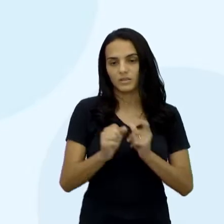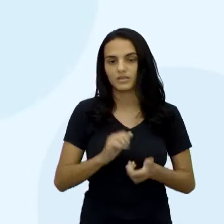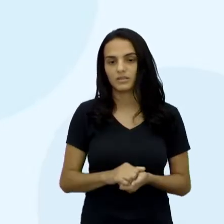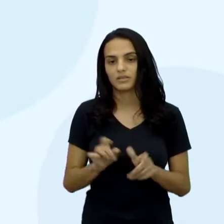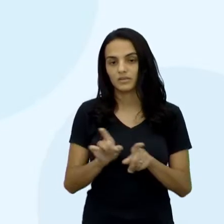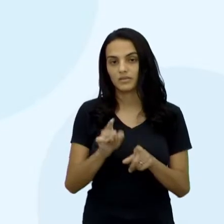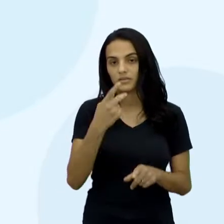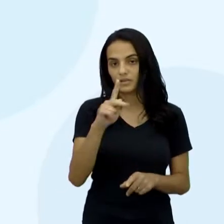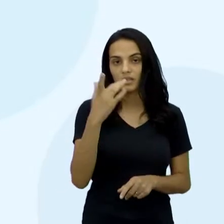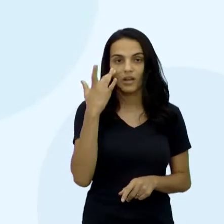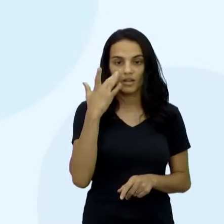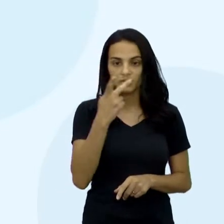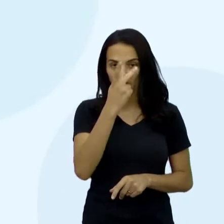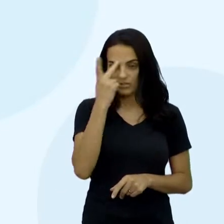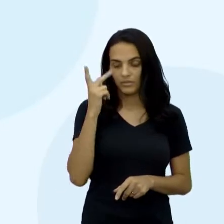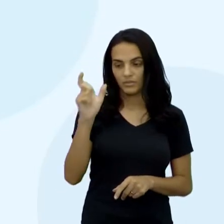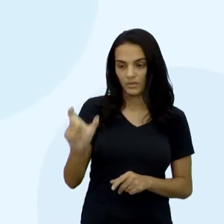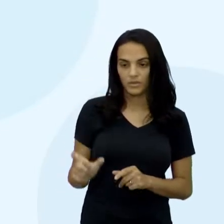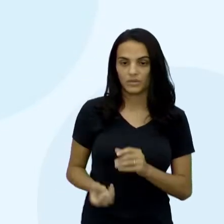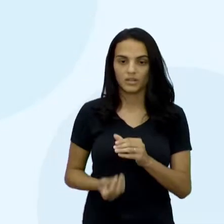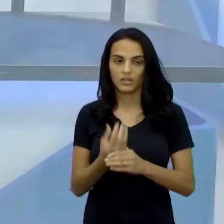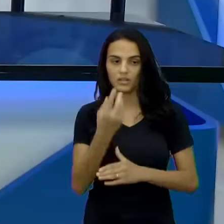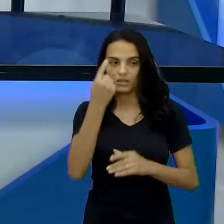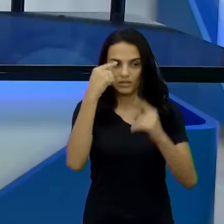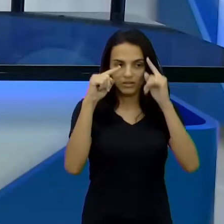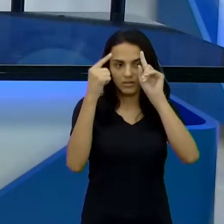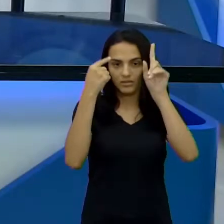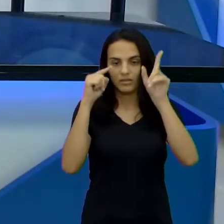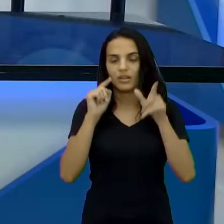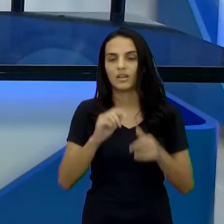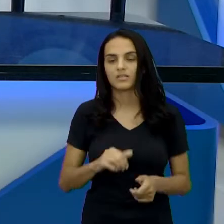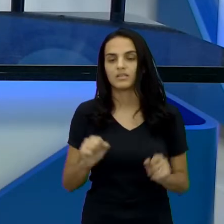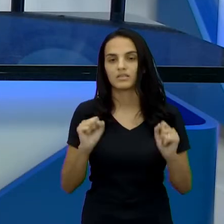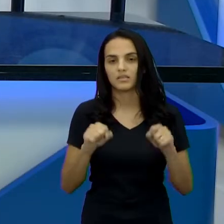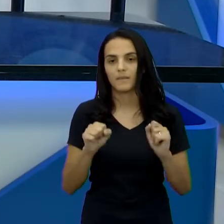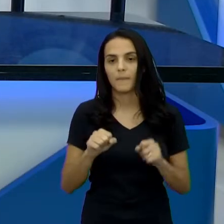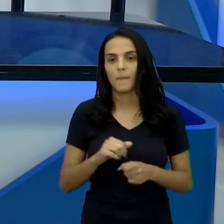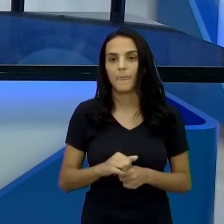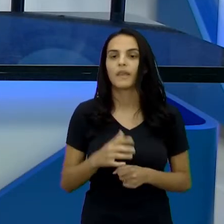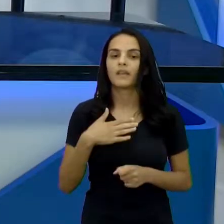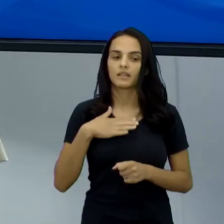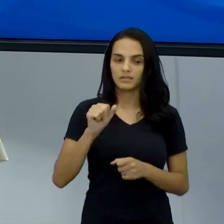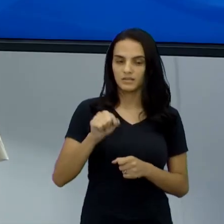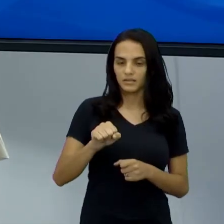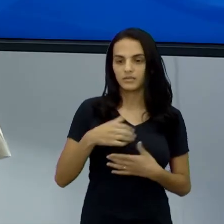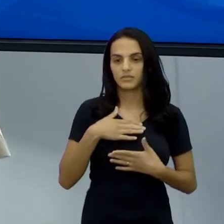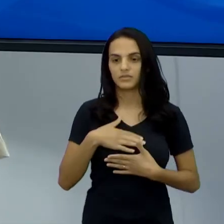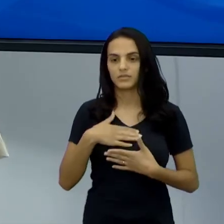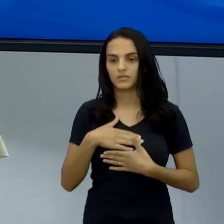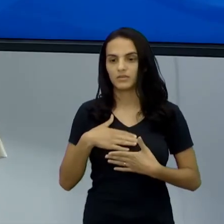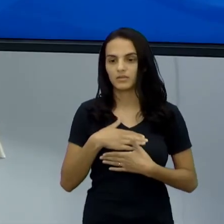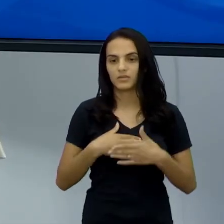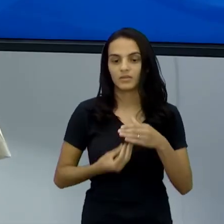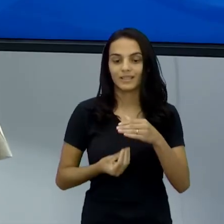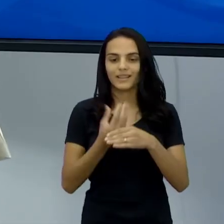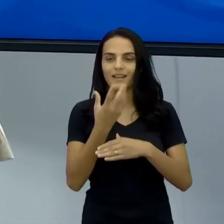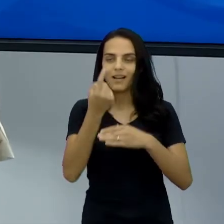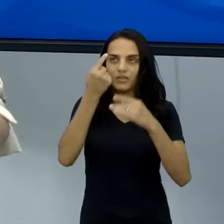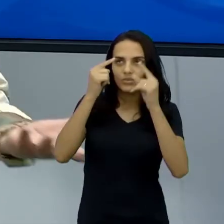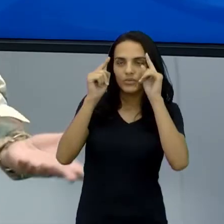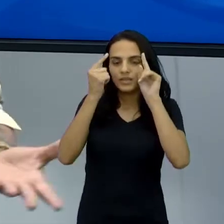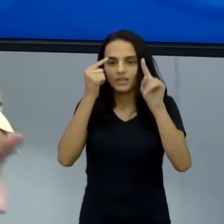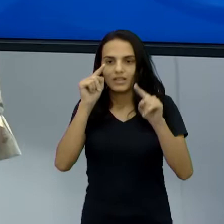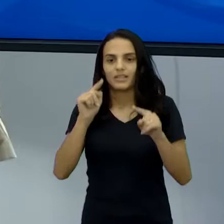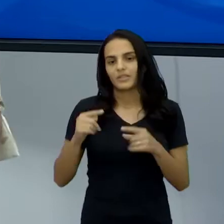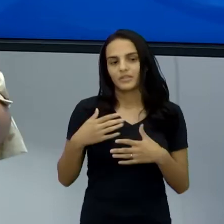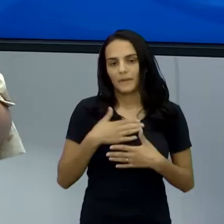que você é uma pessoa que é criativa e alinhada a causas sociais? Eu sou, eu gosto. Criatividade, nem se